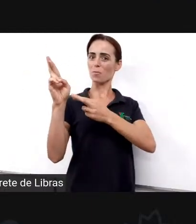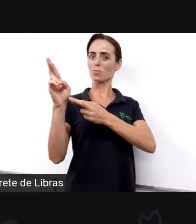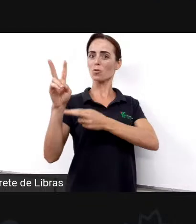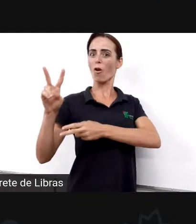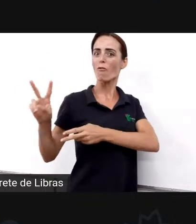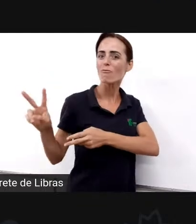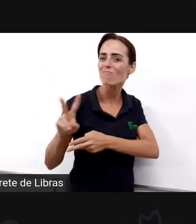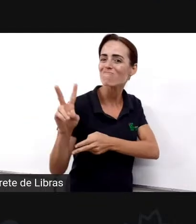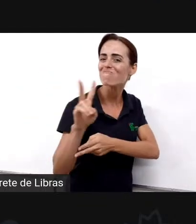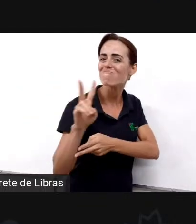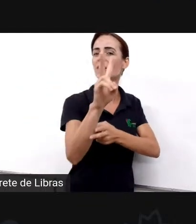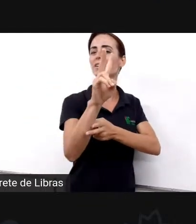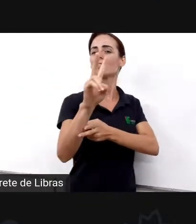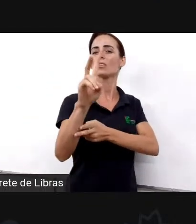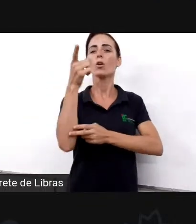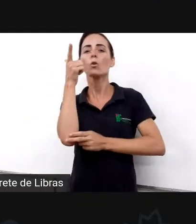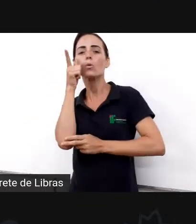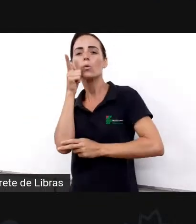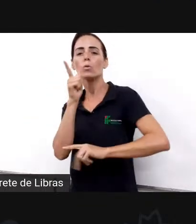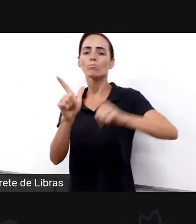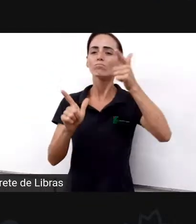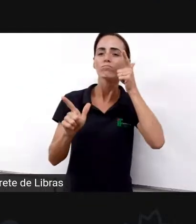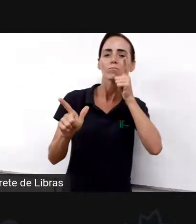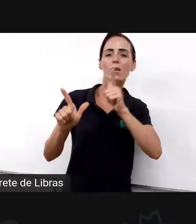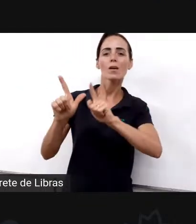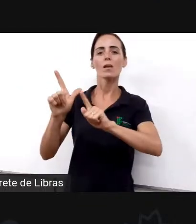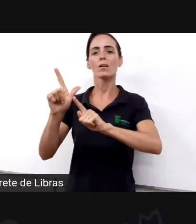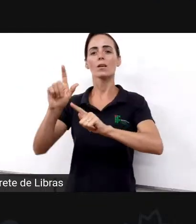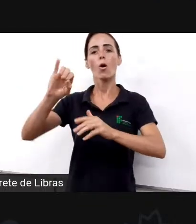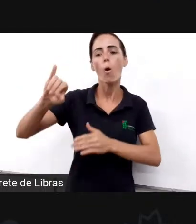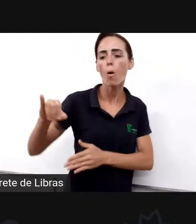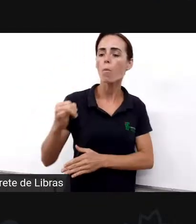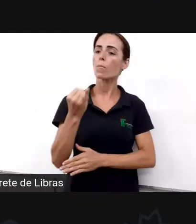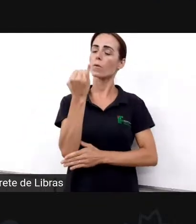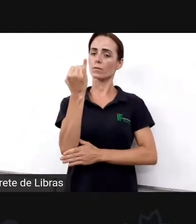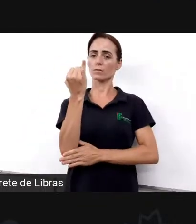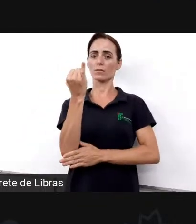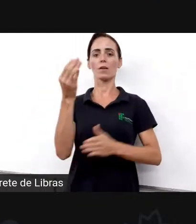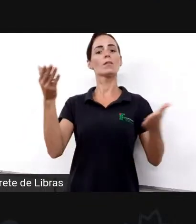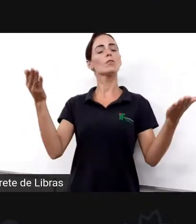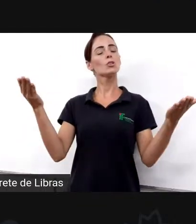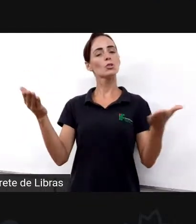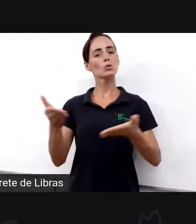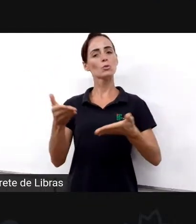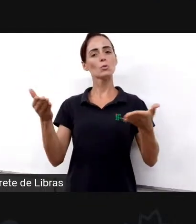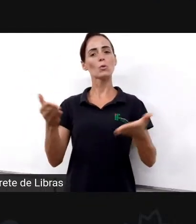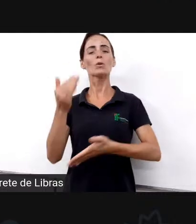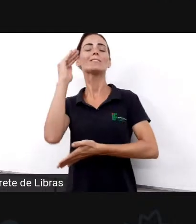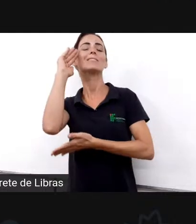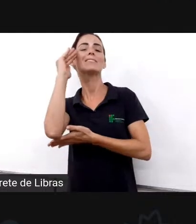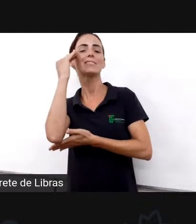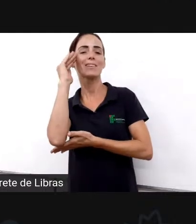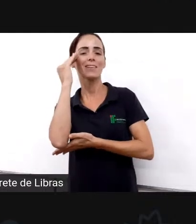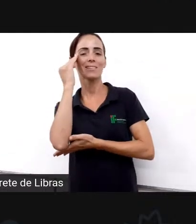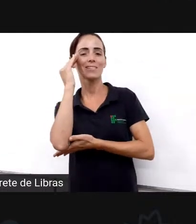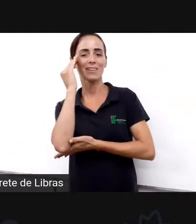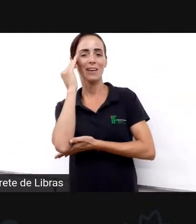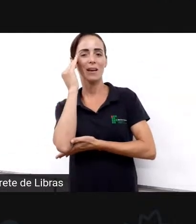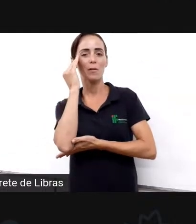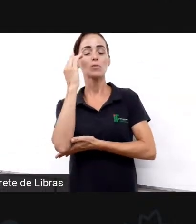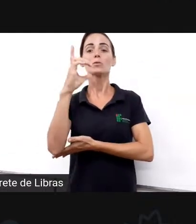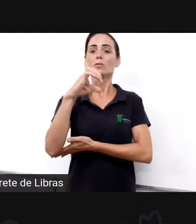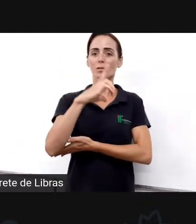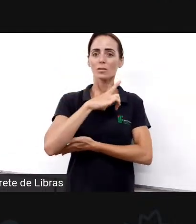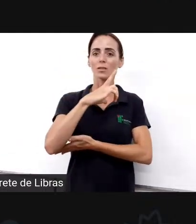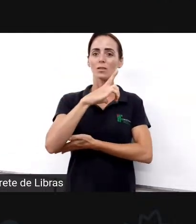de muitas outras oportunidades. Hoje, mais do que nunca, compreendemos a existência de uma força maior, a